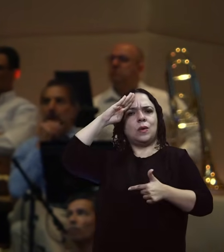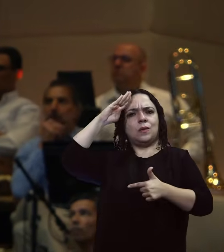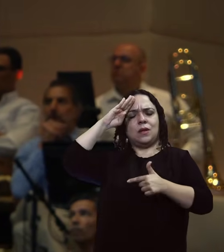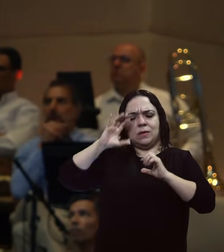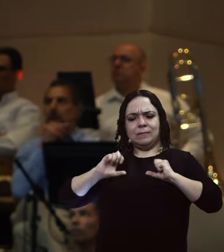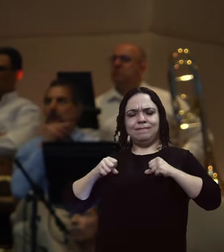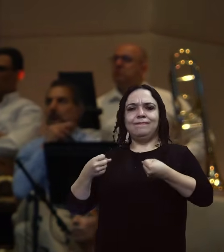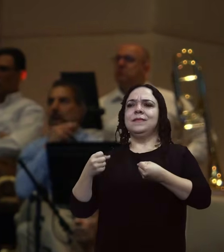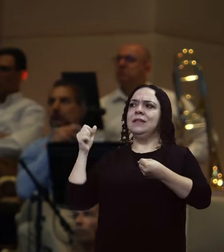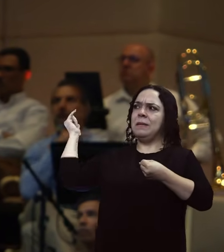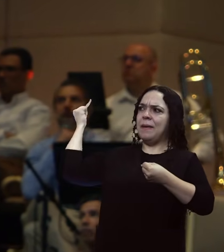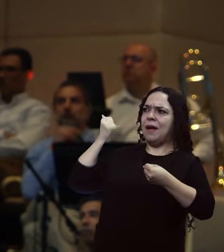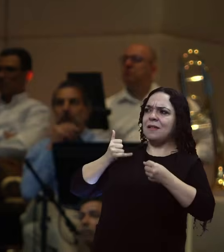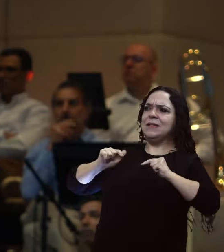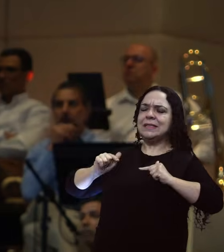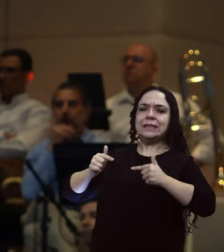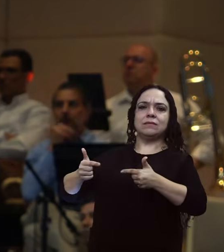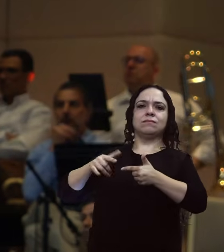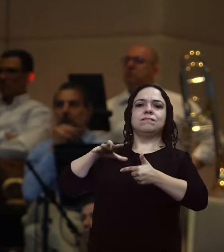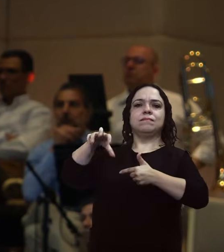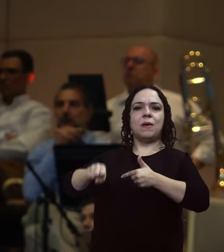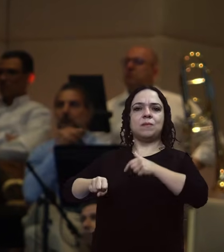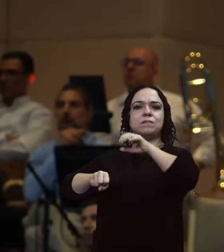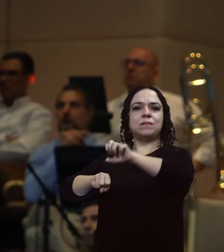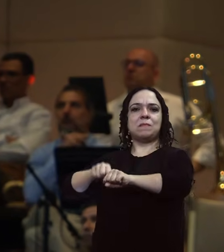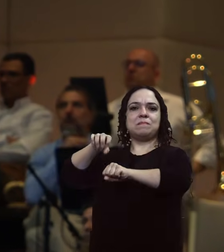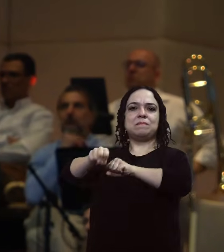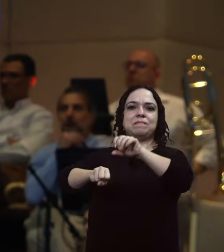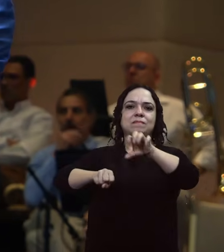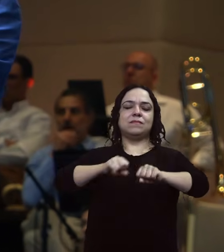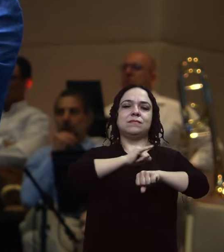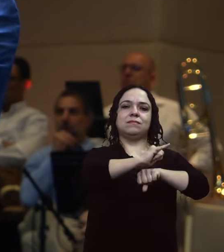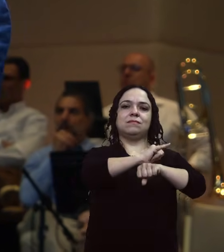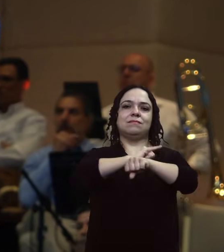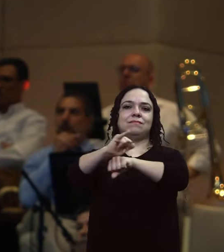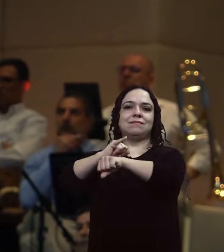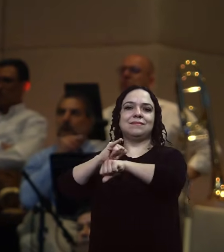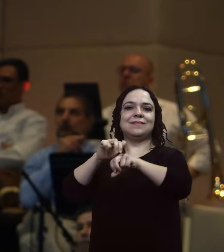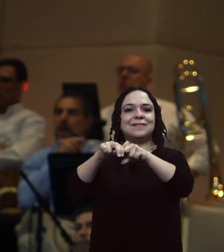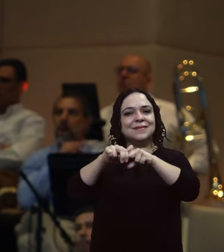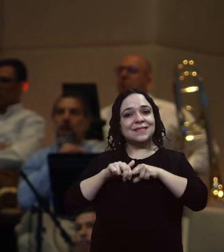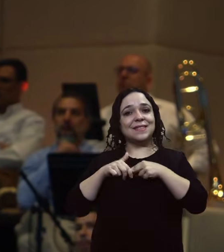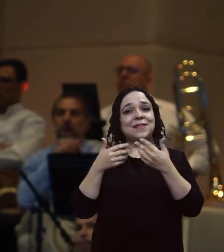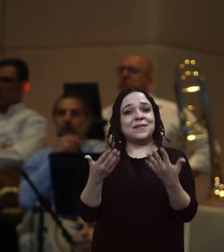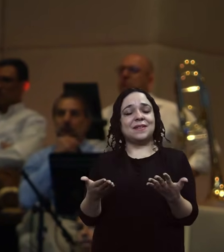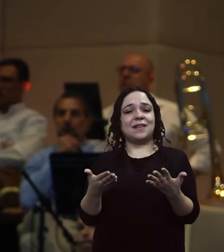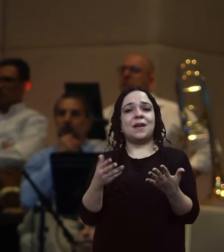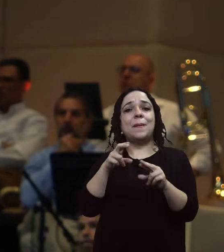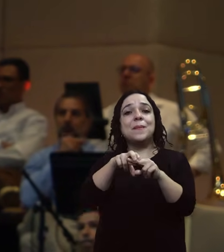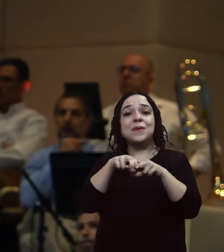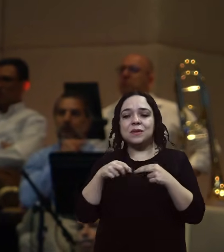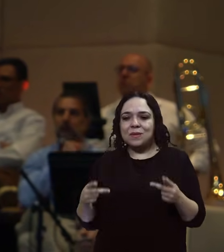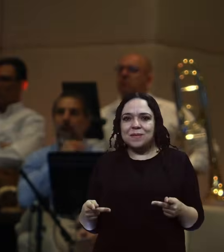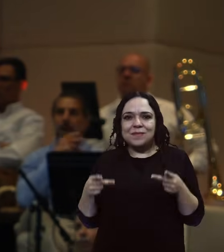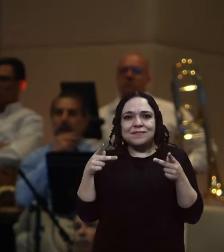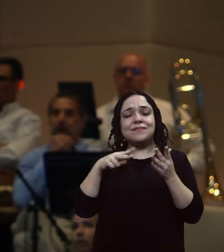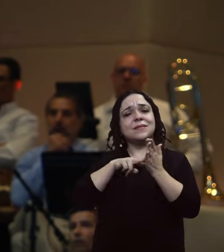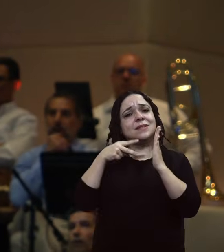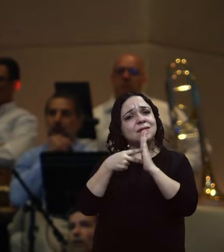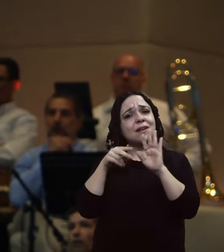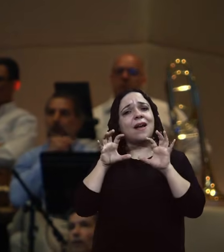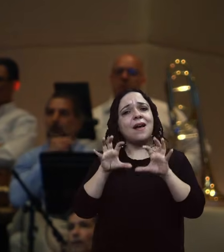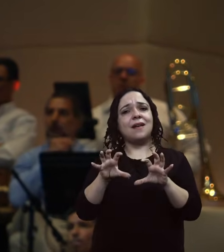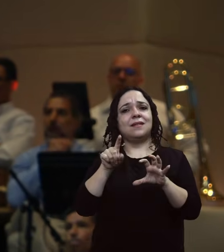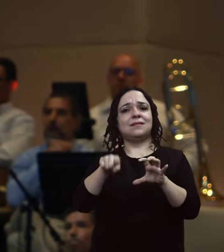tomavam mais um posto, mais uma posição estratégica. Prosperar na Bíblia tem a ver com isso.